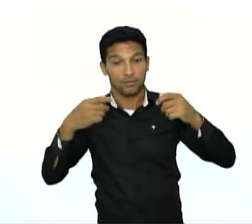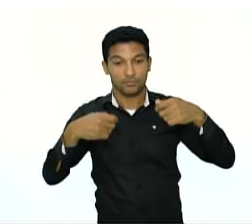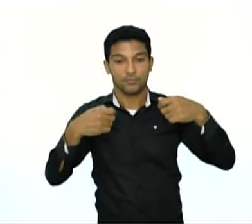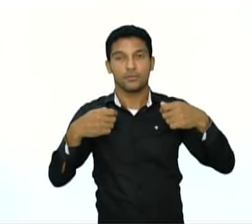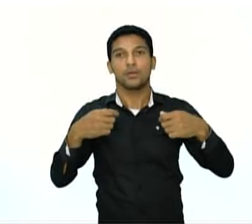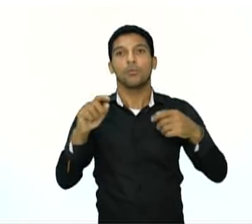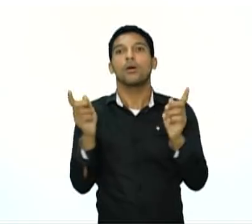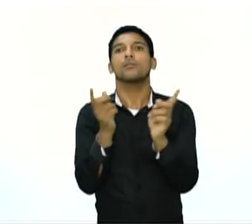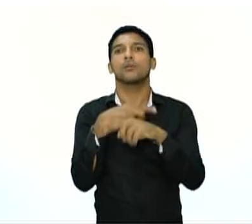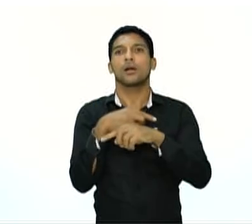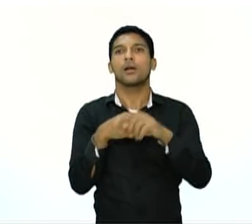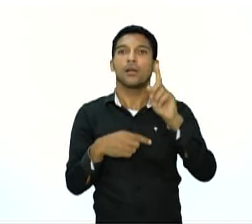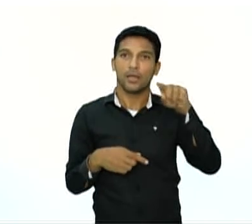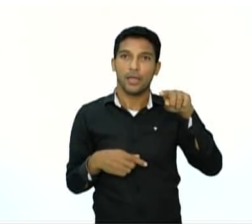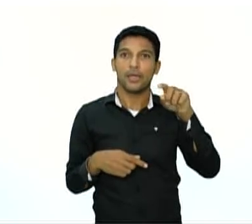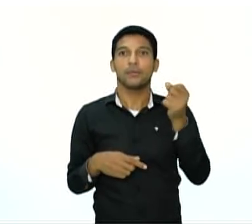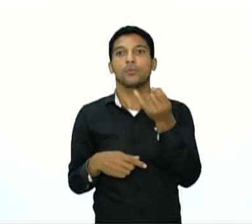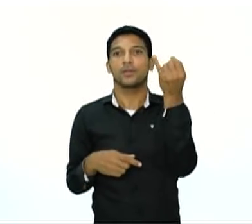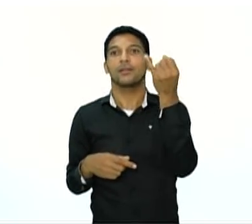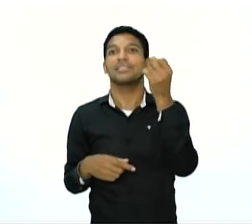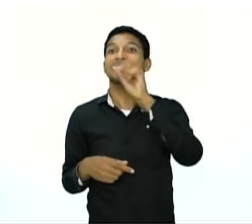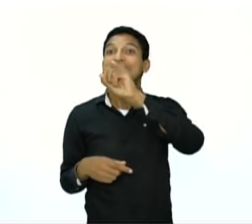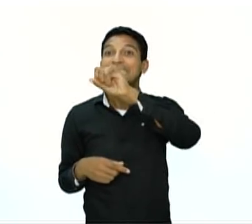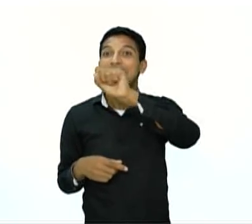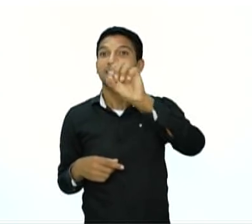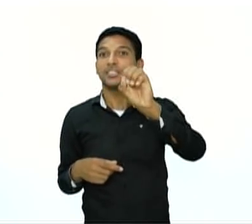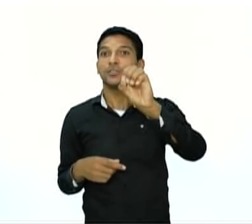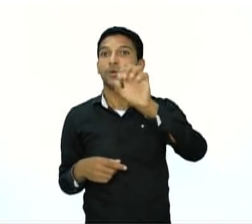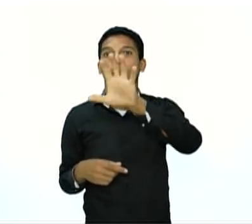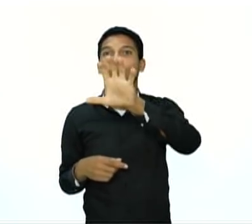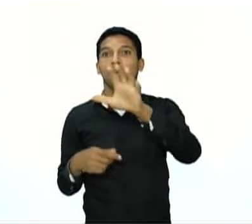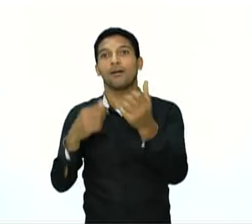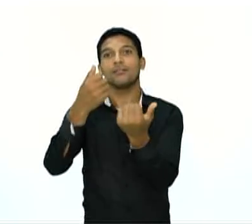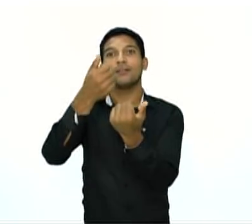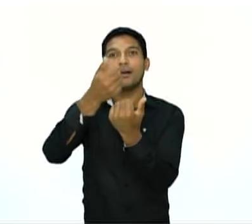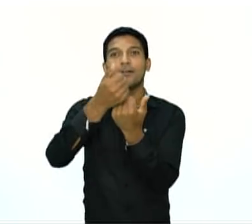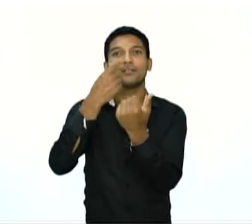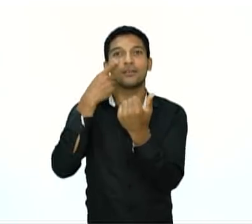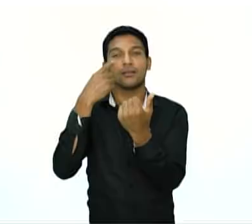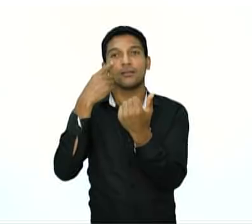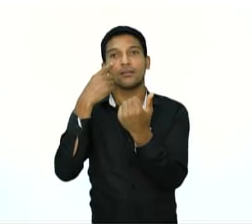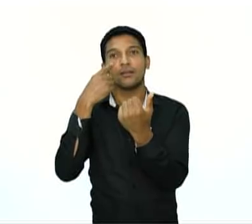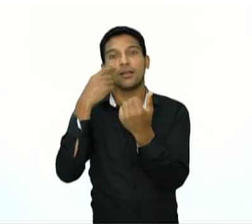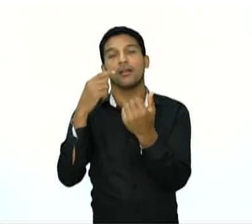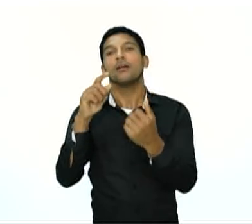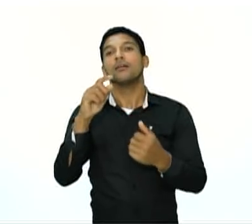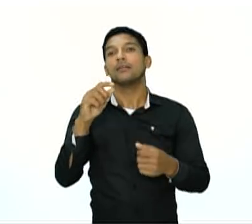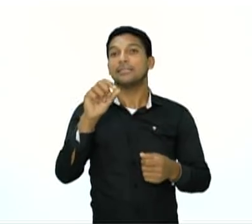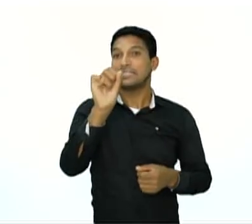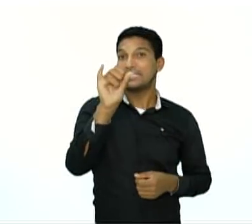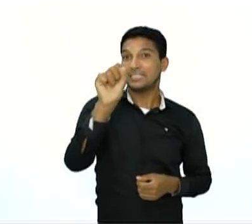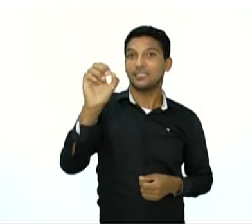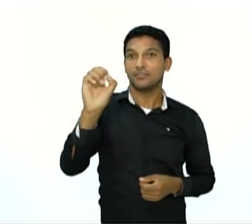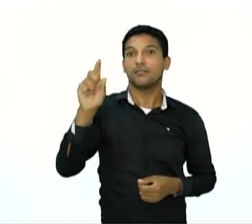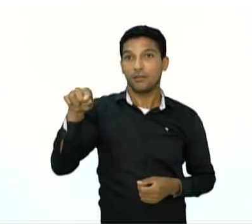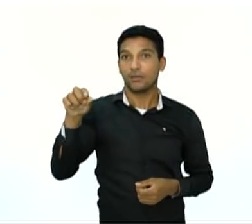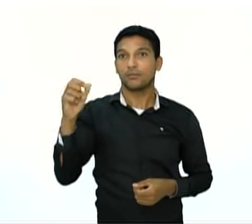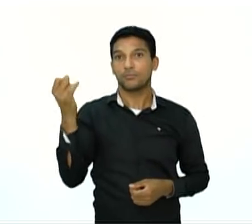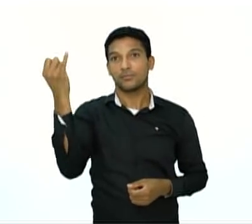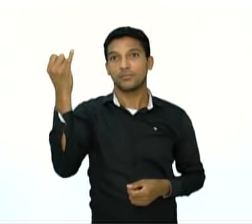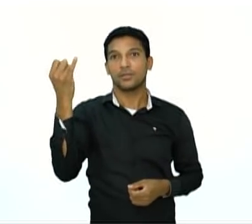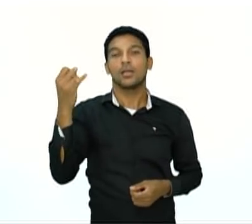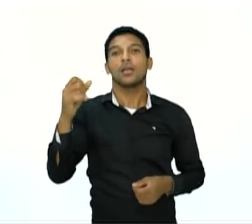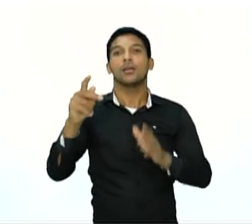é importante isso. Isso é importante. Nesse caso, nós temos aqui, então, uma